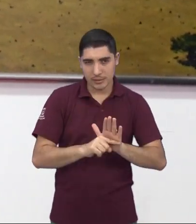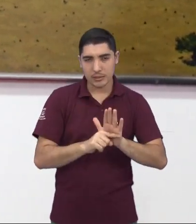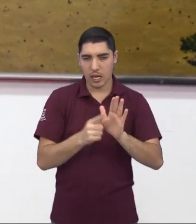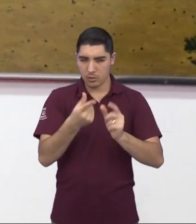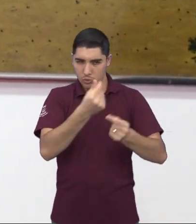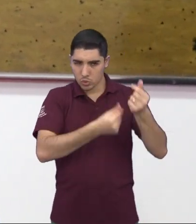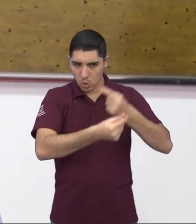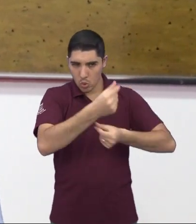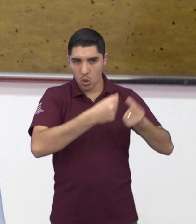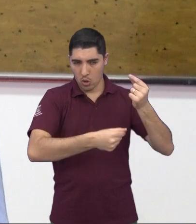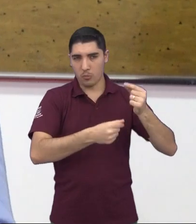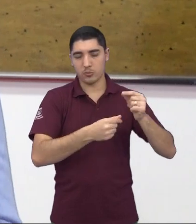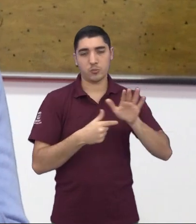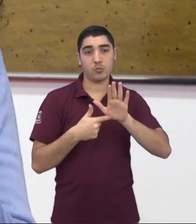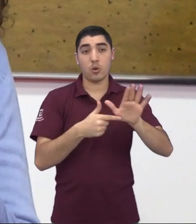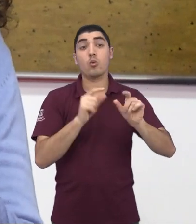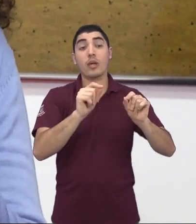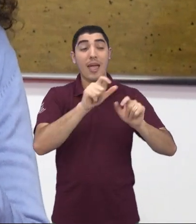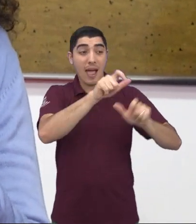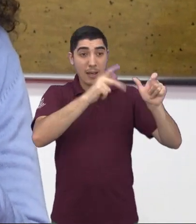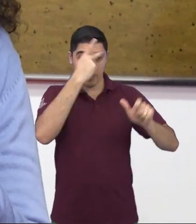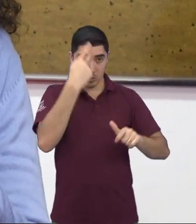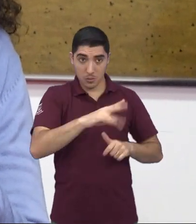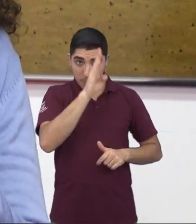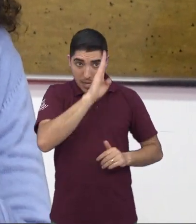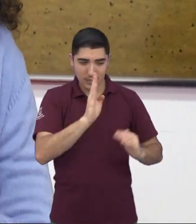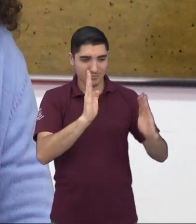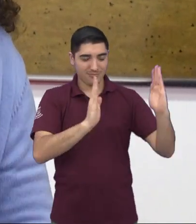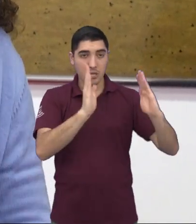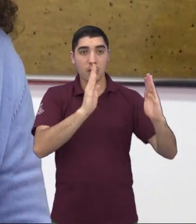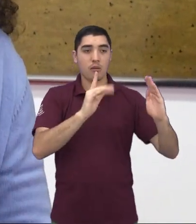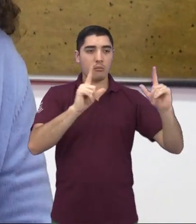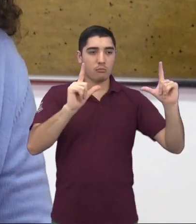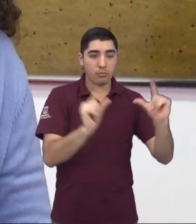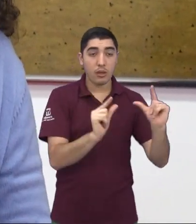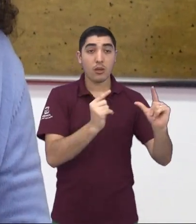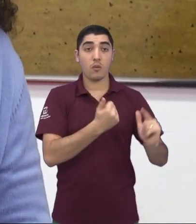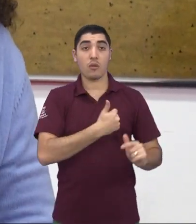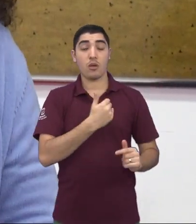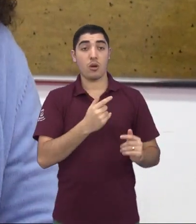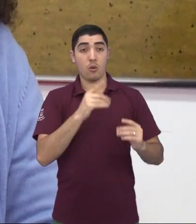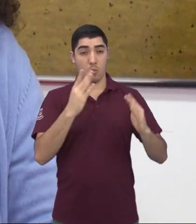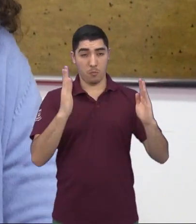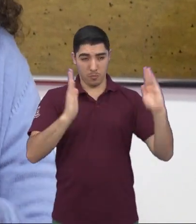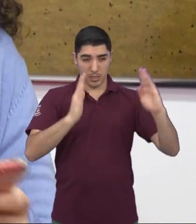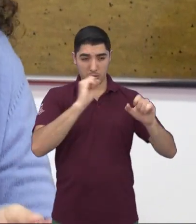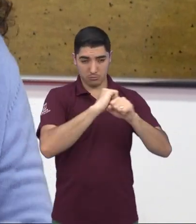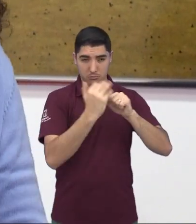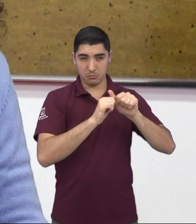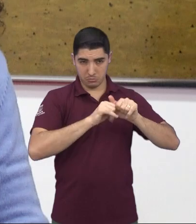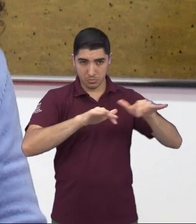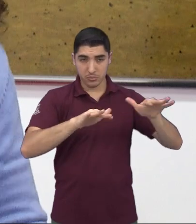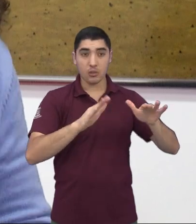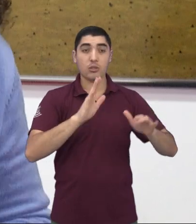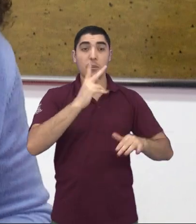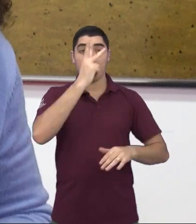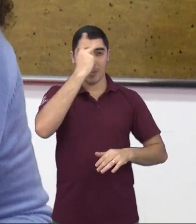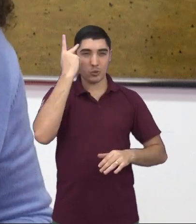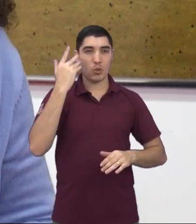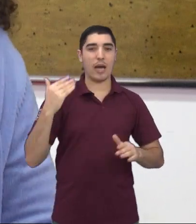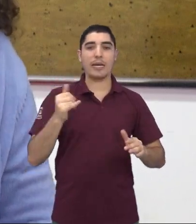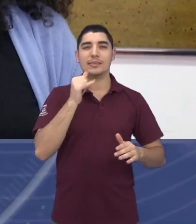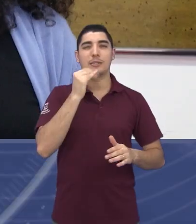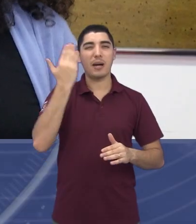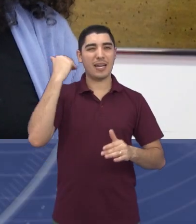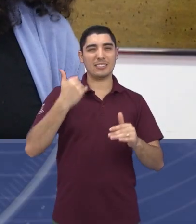a expectativa de vida dos brasileiros diminuiu cerca de 4,4 anos durante a pandemia. Então, por exemplo, se a